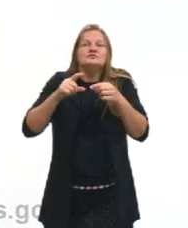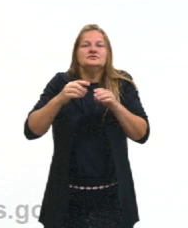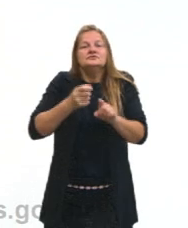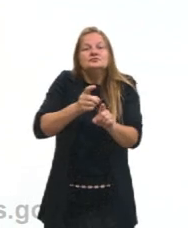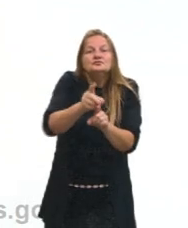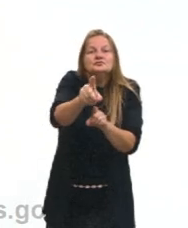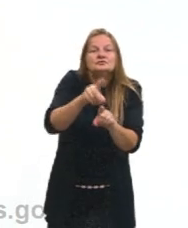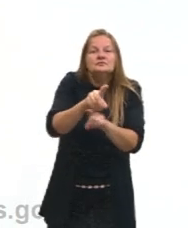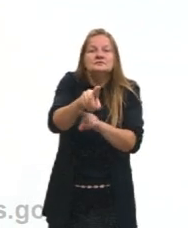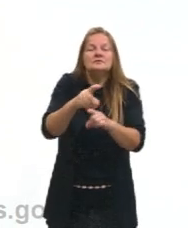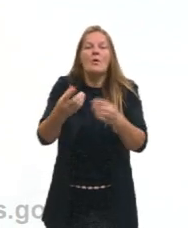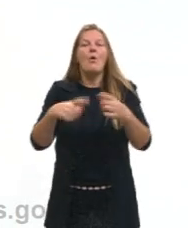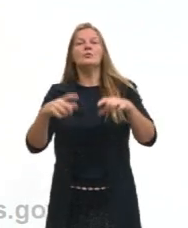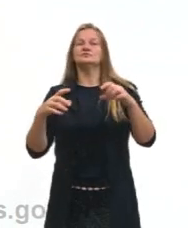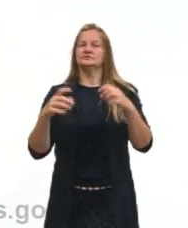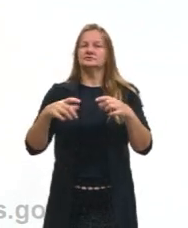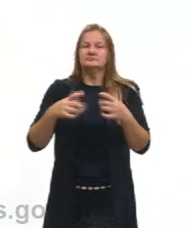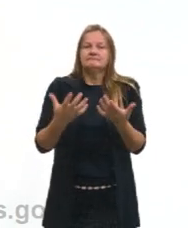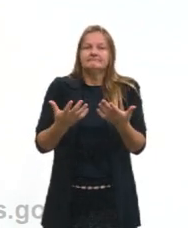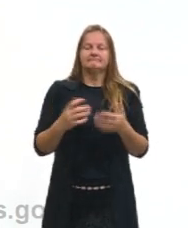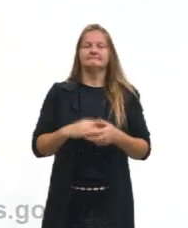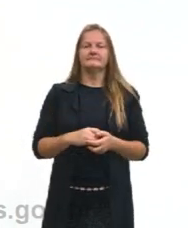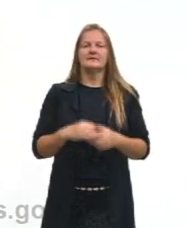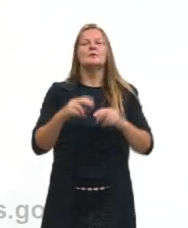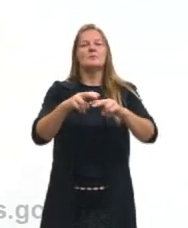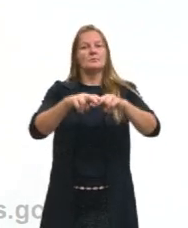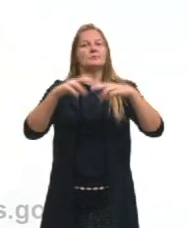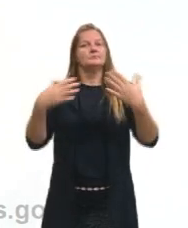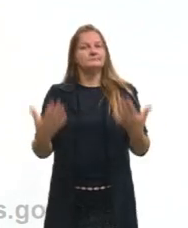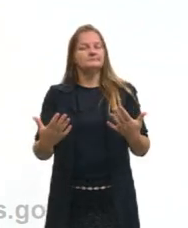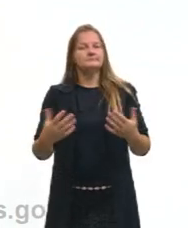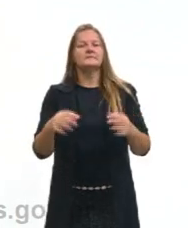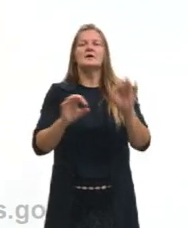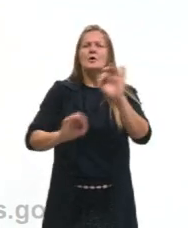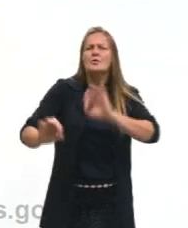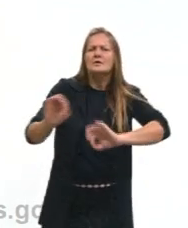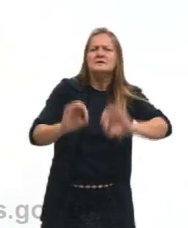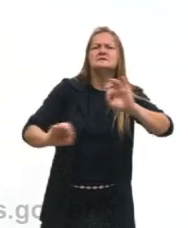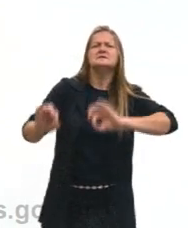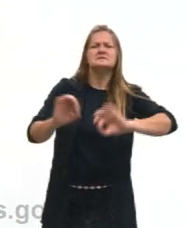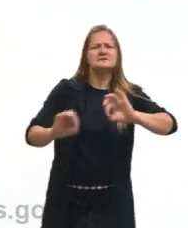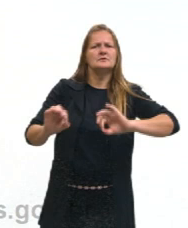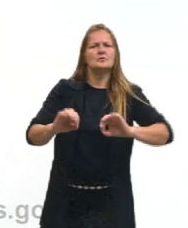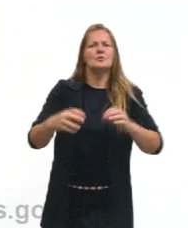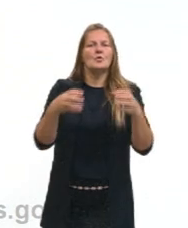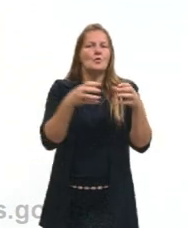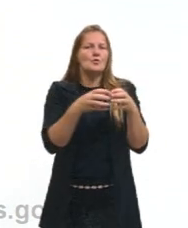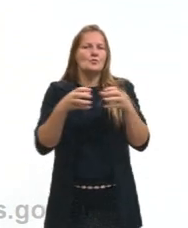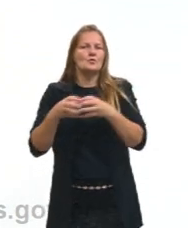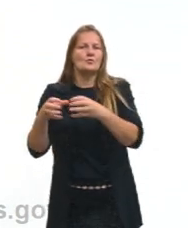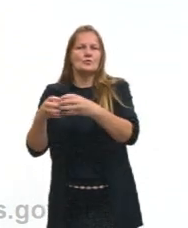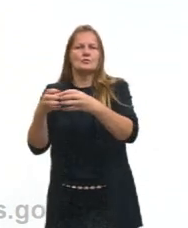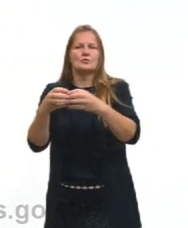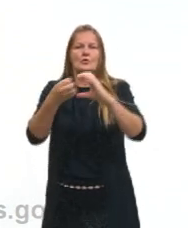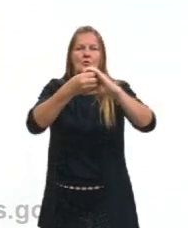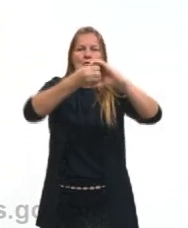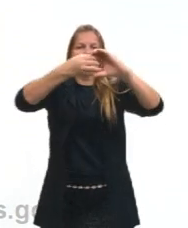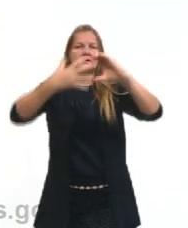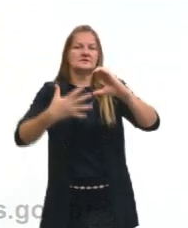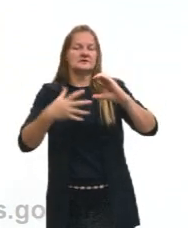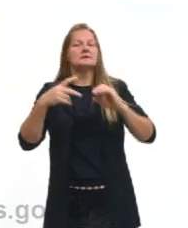para ir né onde me localizar então é o a organização em grupos com características